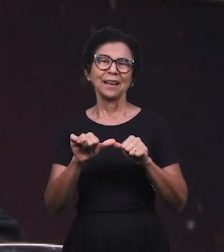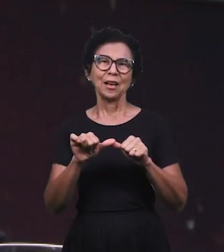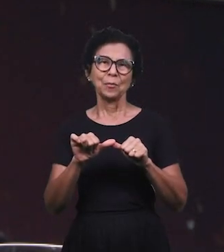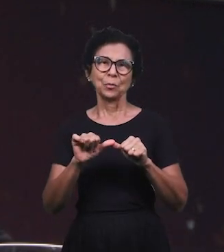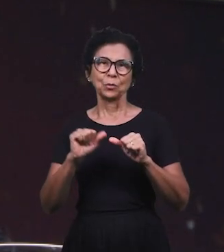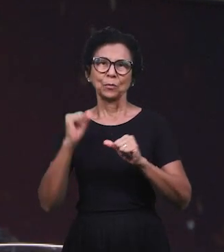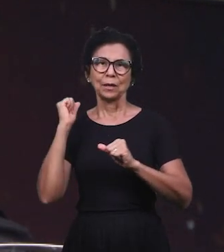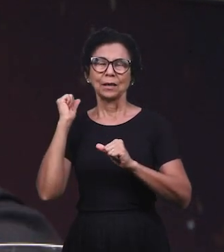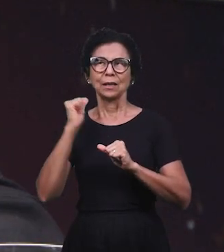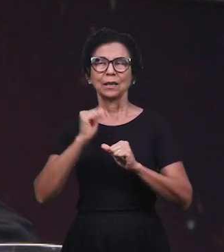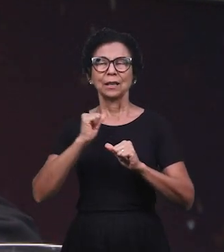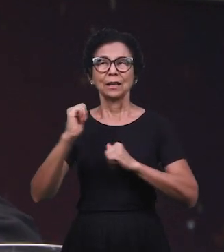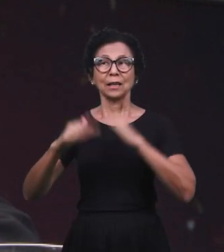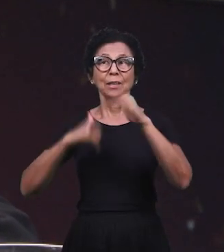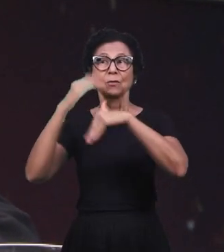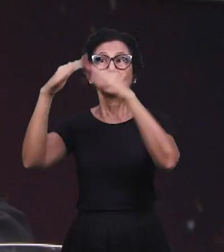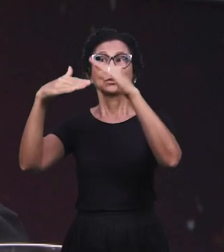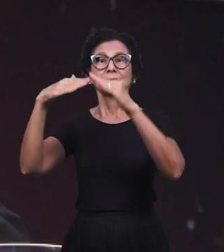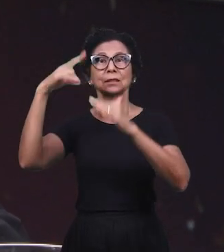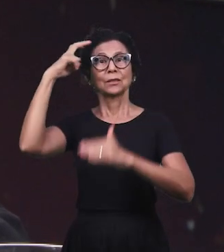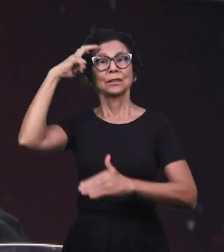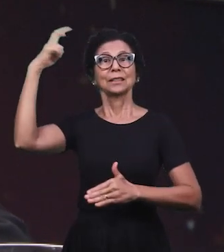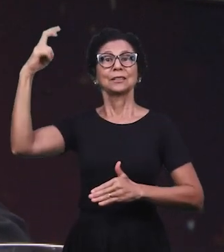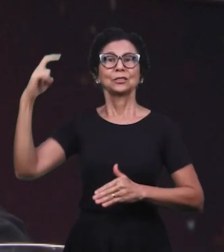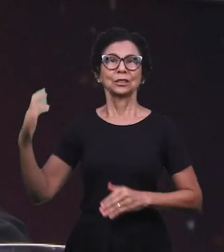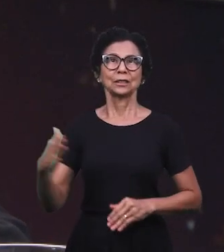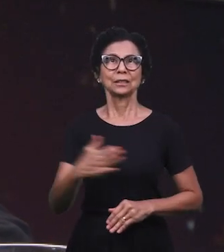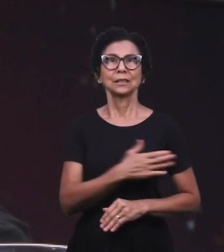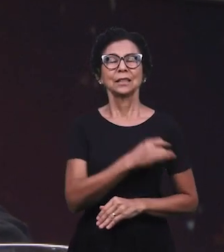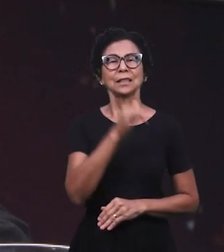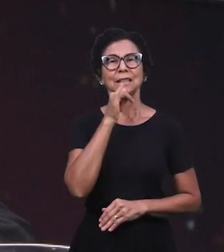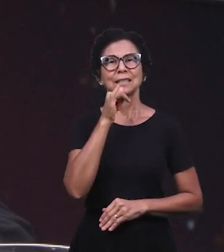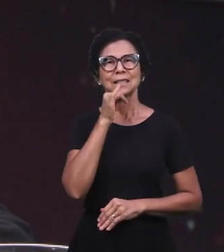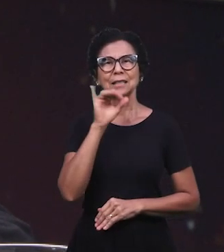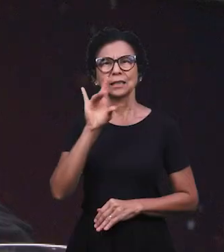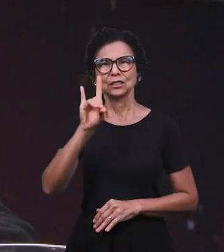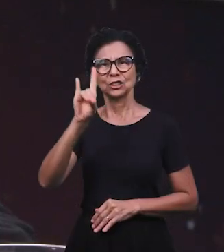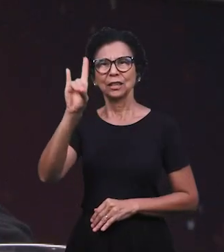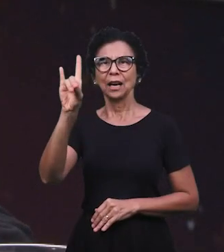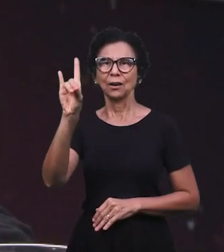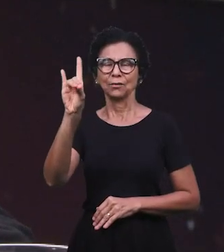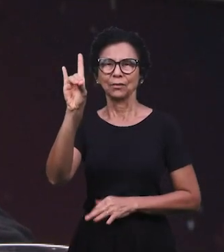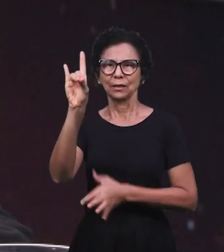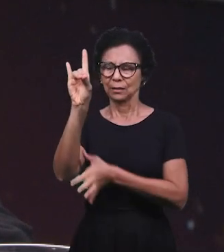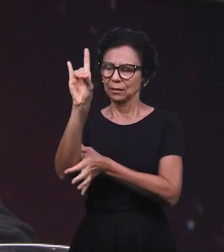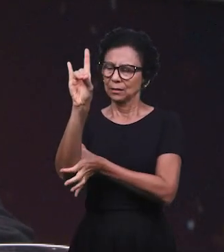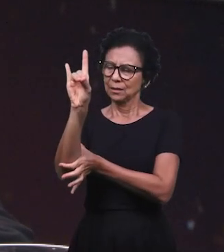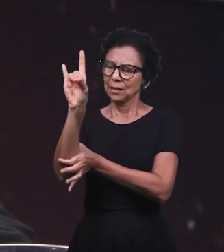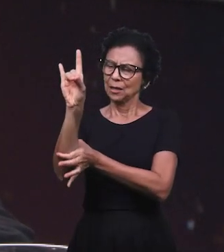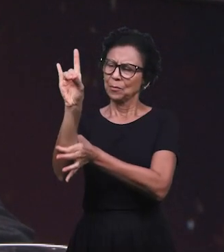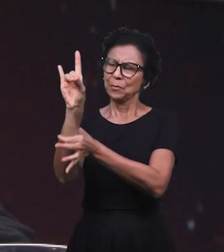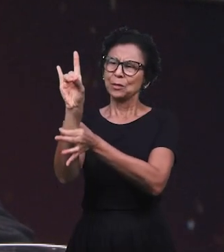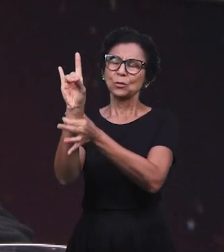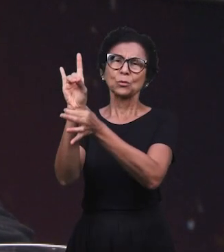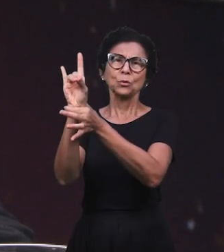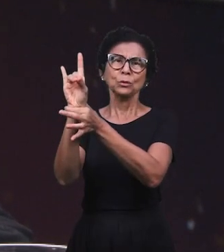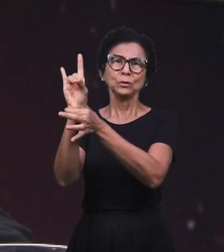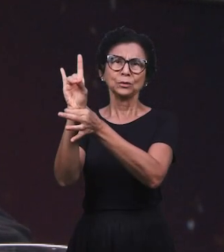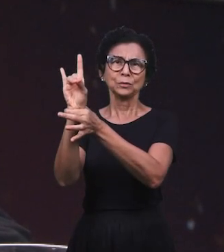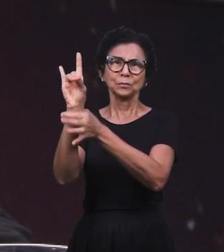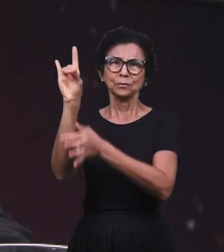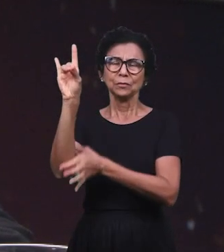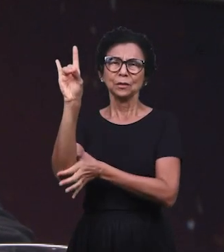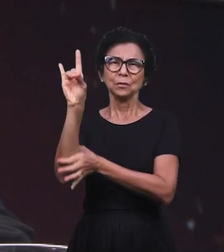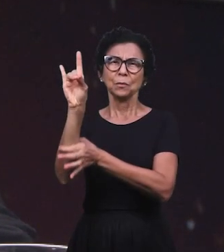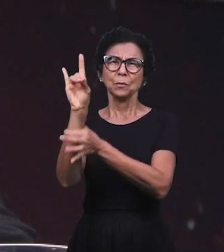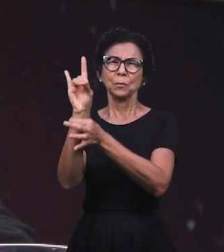exemplo, um exemplo muito clássico disso é o pescoço da girafa. Pela teoria da evolução, a girafa foi crescendo o pescoço ao longo do